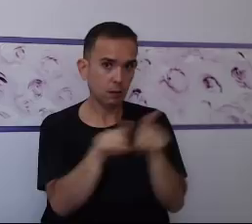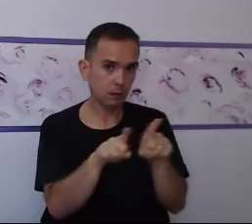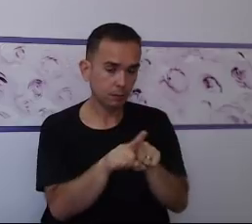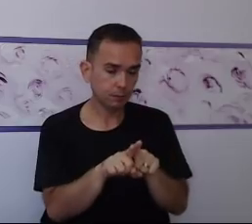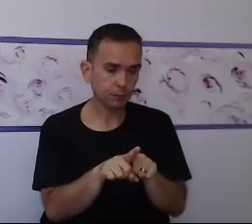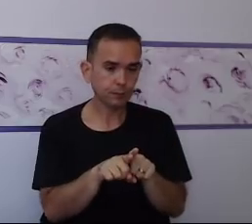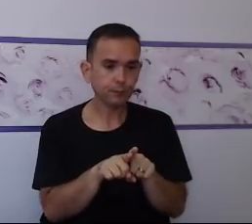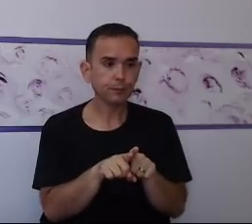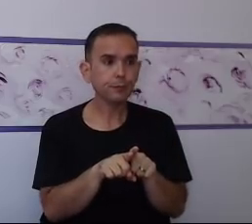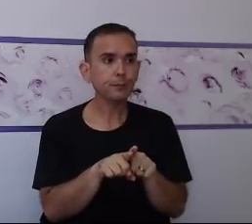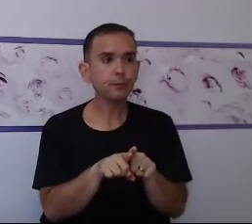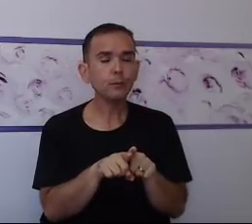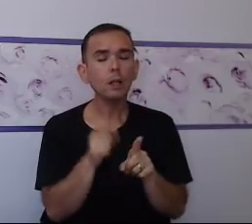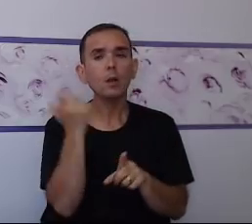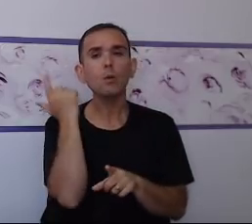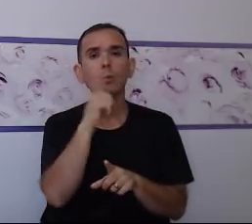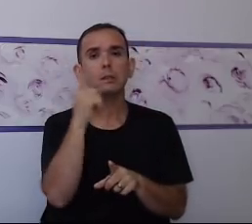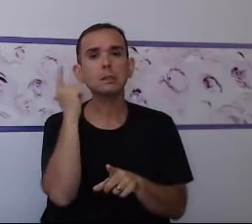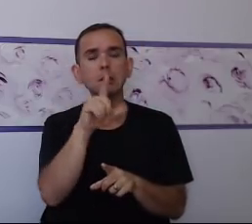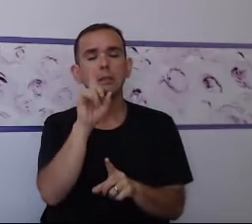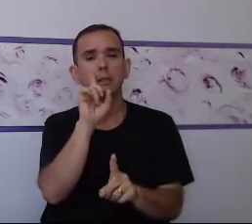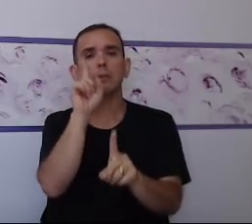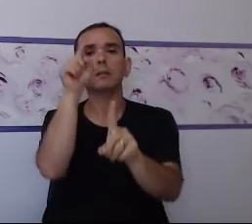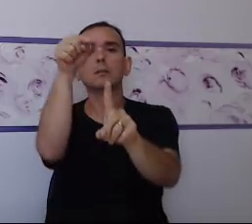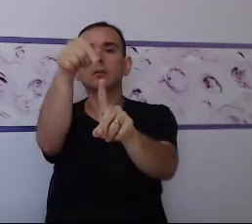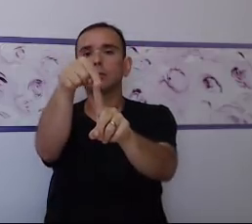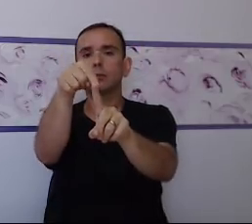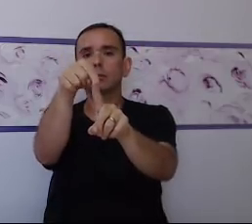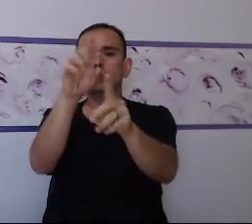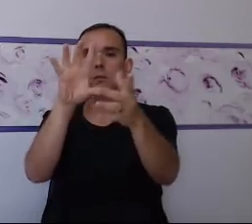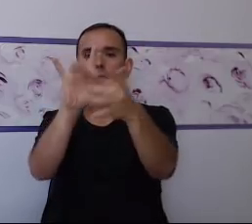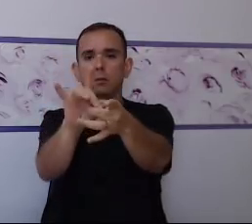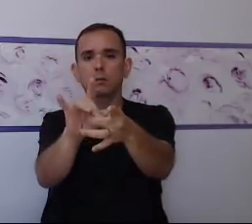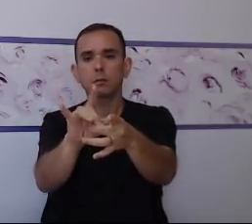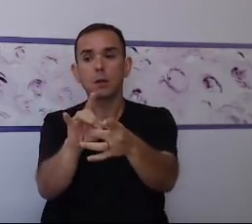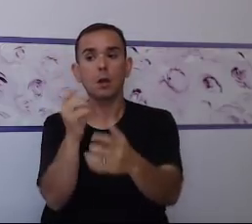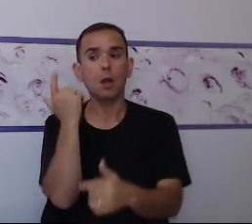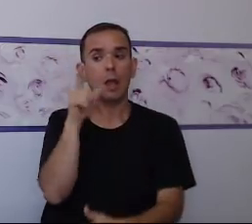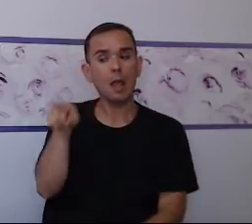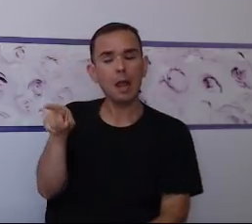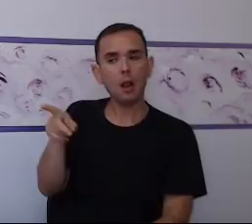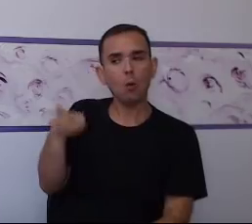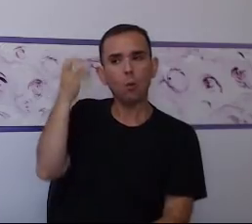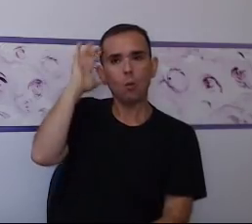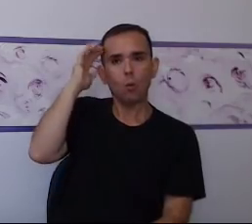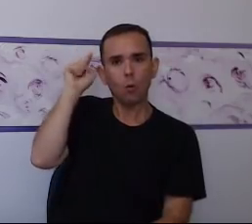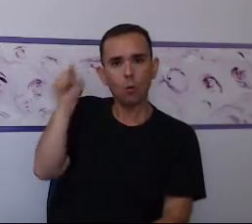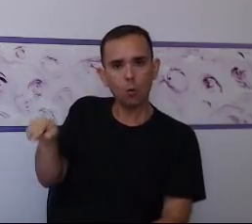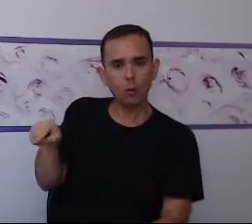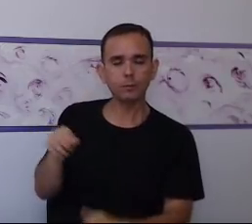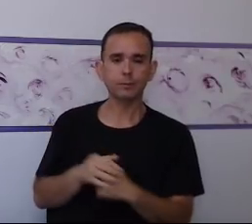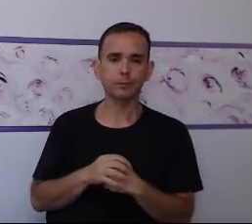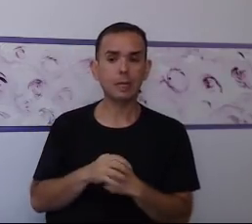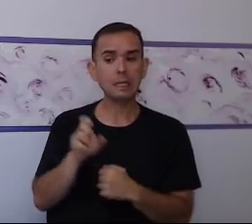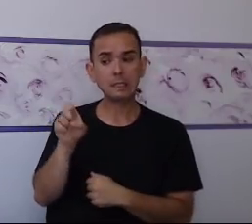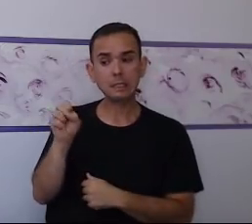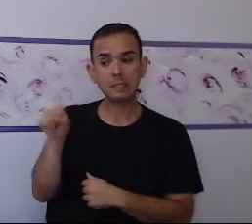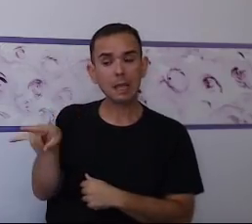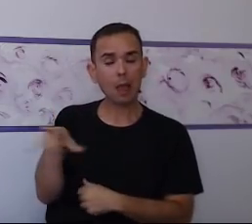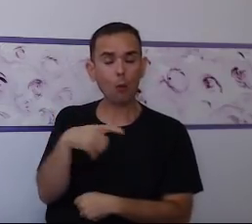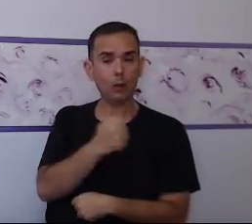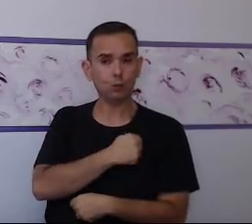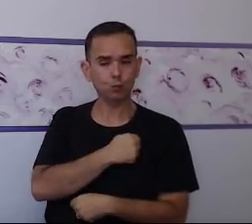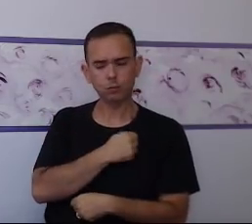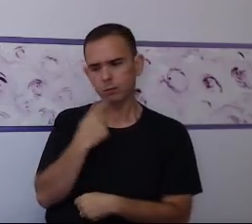né? Para que a gente consiga alcançar o contexto do texto, para que ele compreenda. Então, se é um aluno que a gente